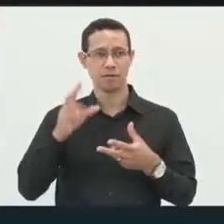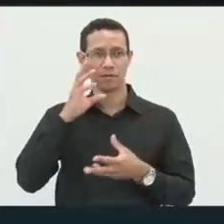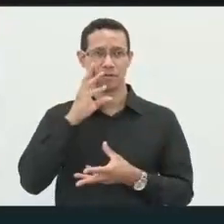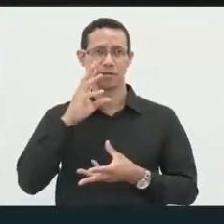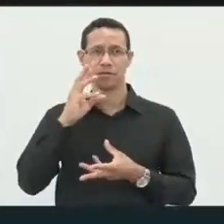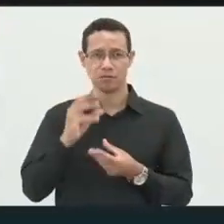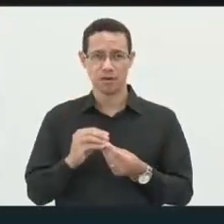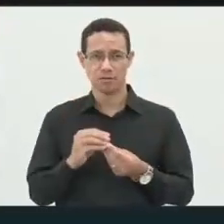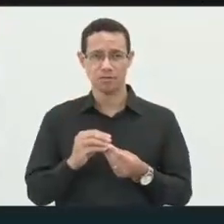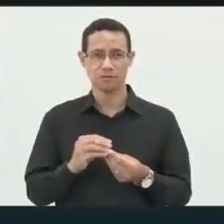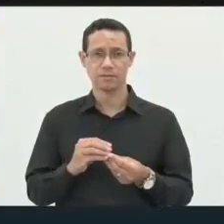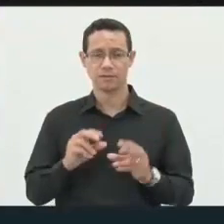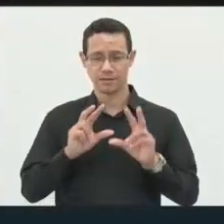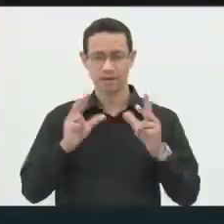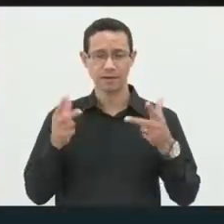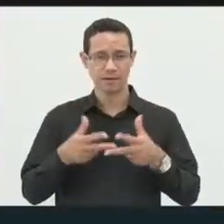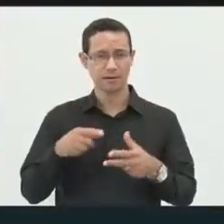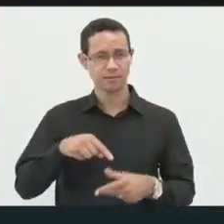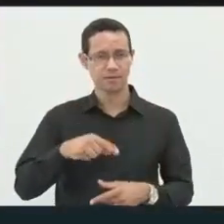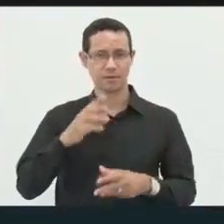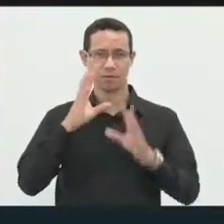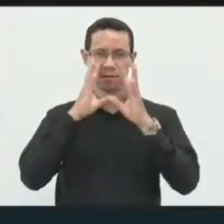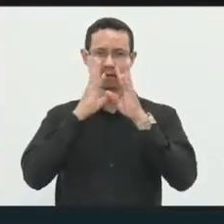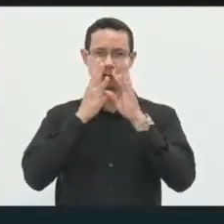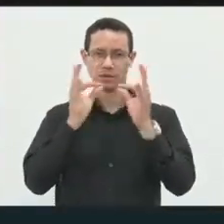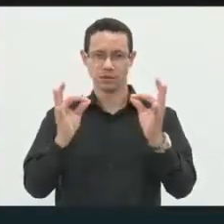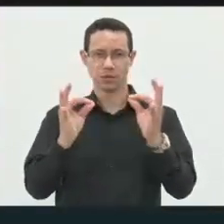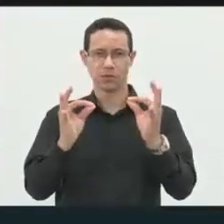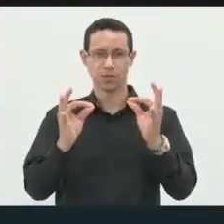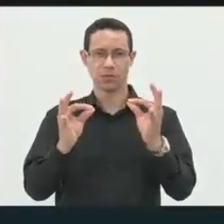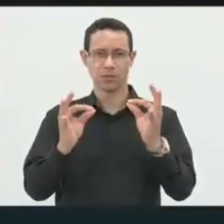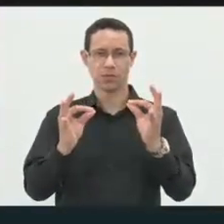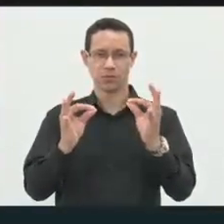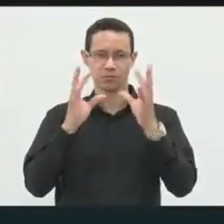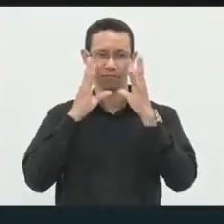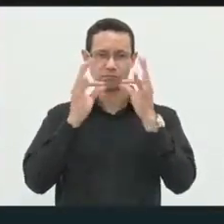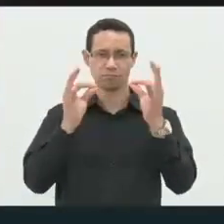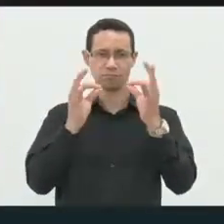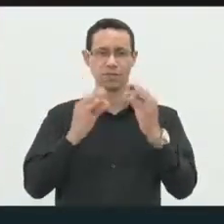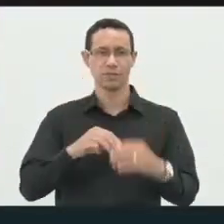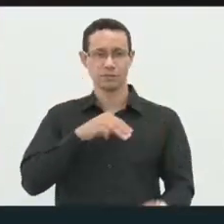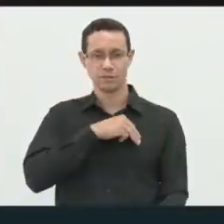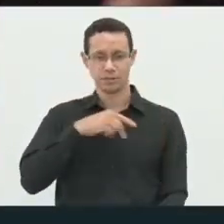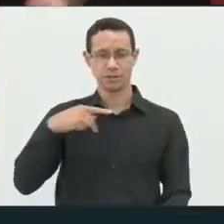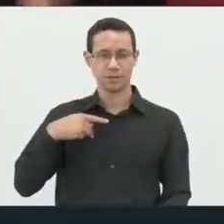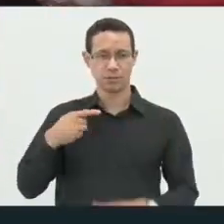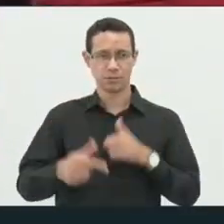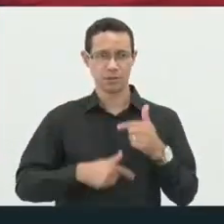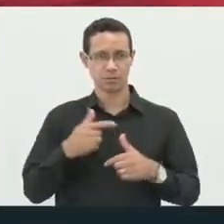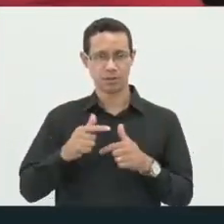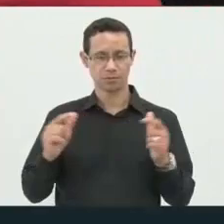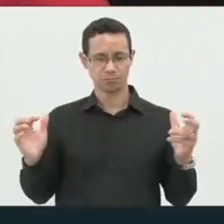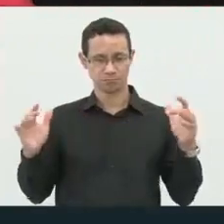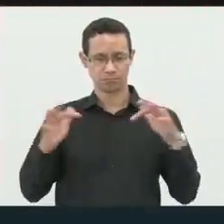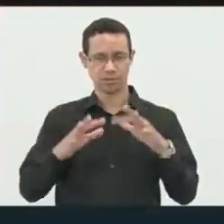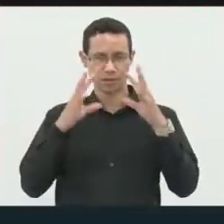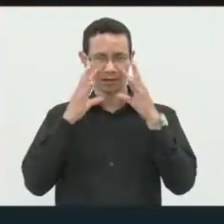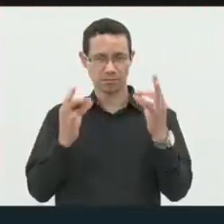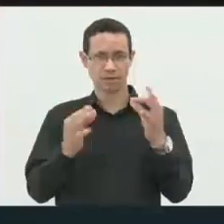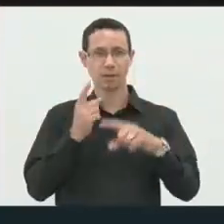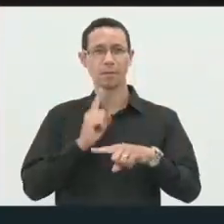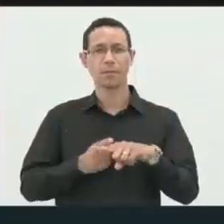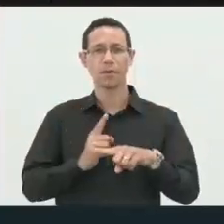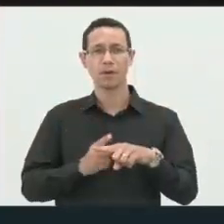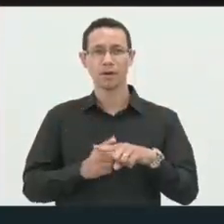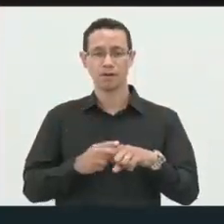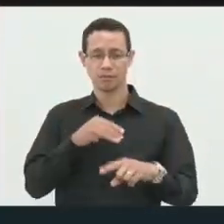essa casa tem que se atentar a essas audiências com o Ministério Público porque agora o ministério público